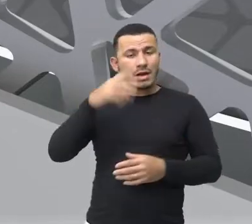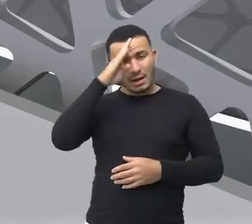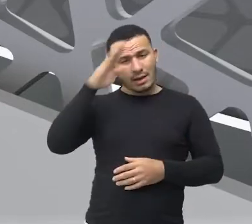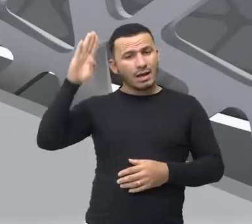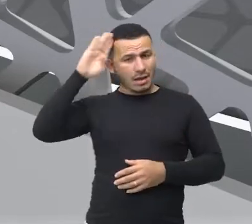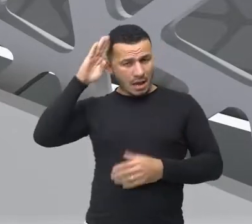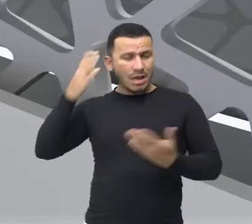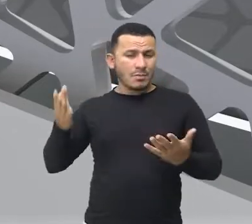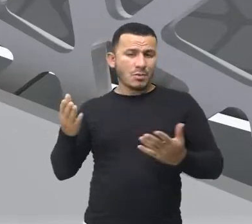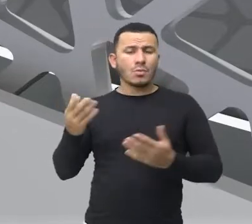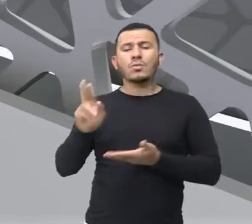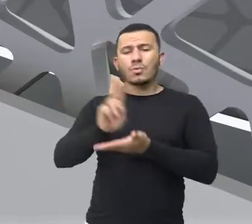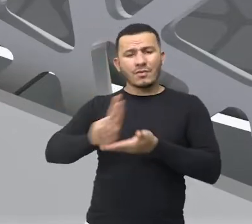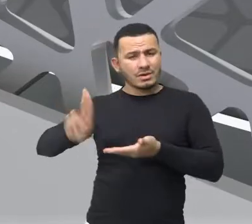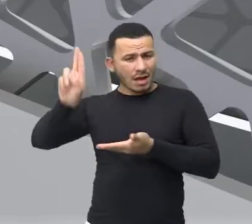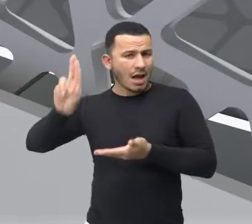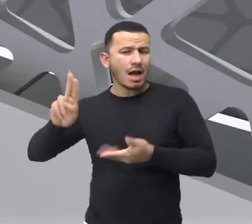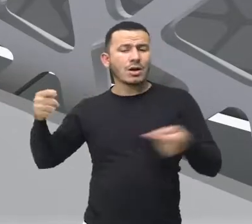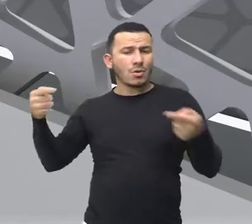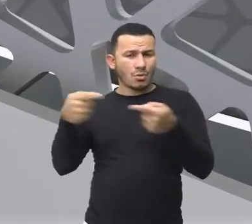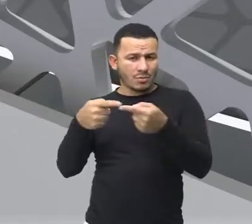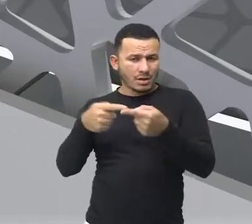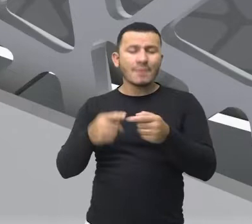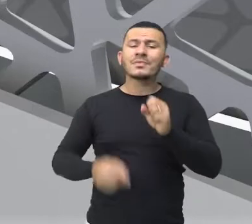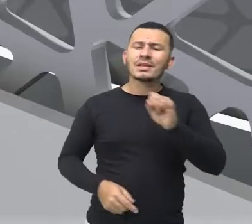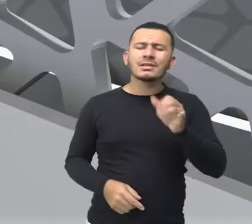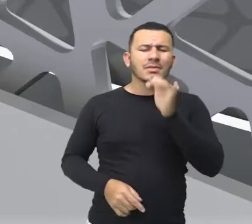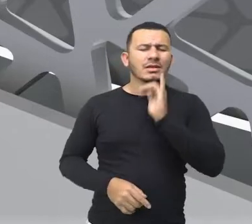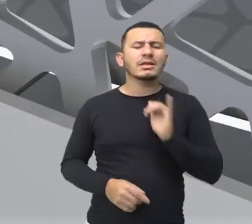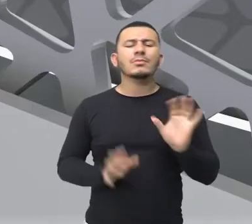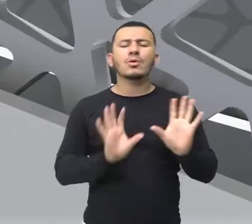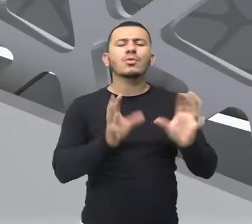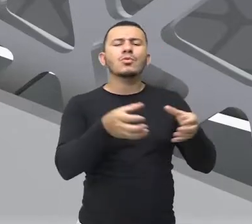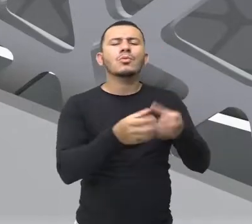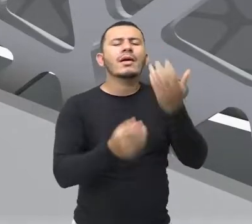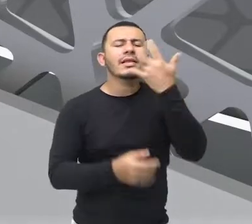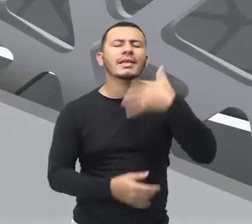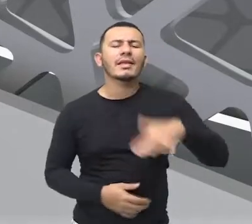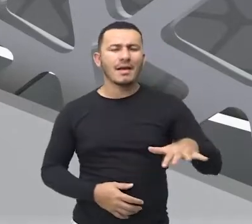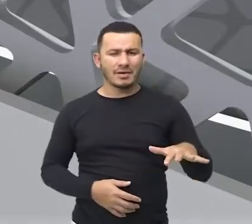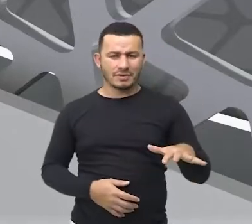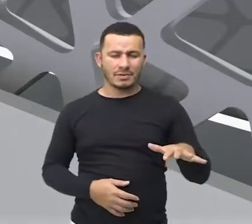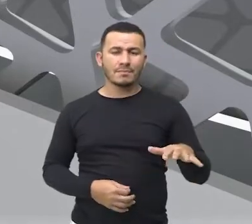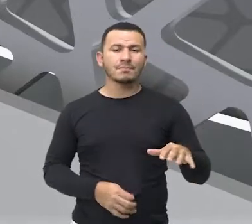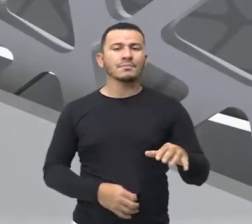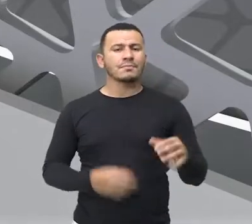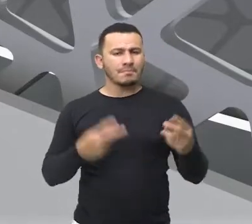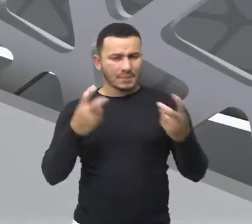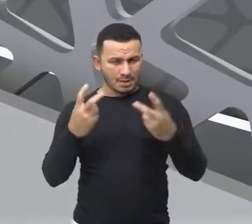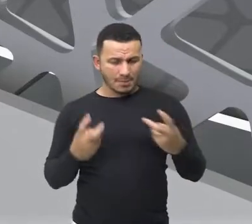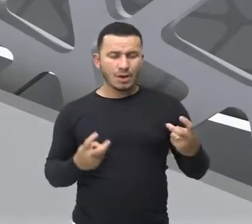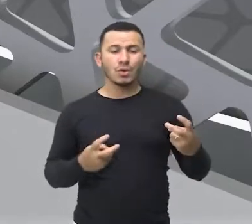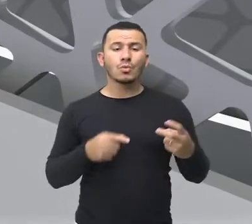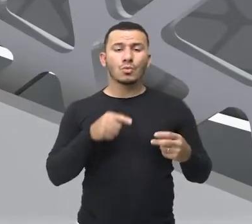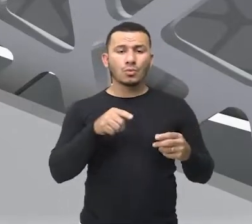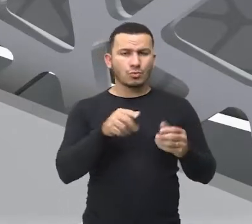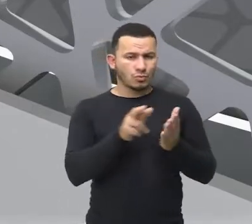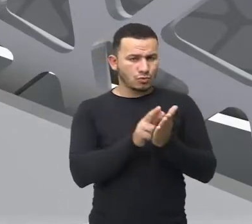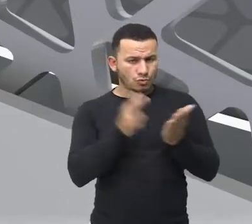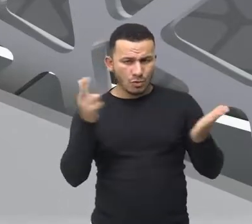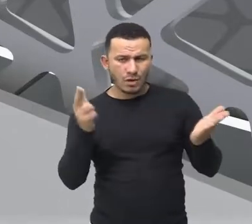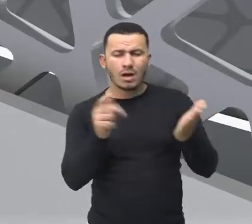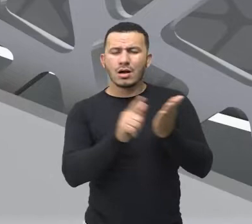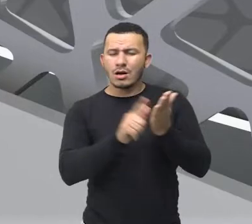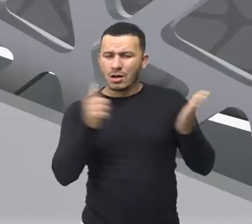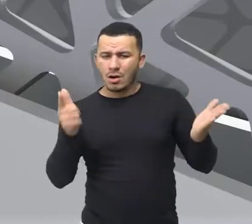da universidade, para esse público. Mas se de repente é um público infantil, percebam que as notícias, os fatos que serão colocados lá